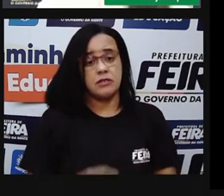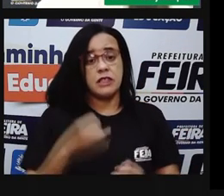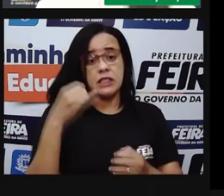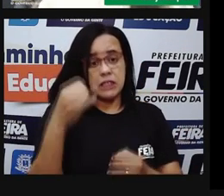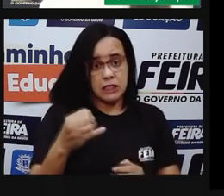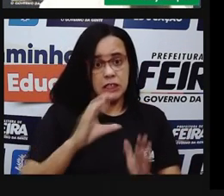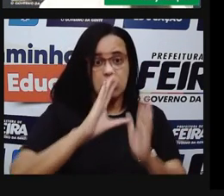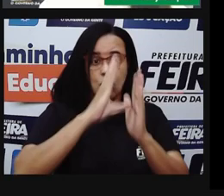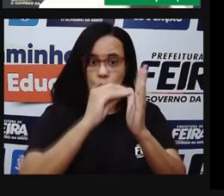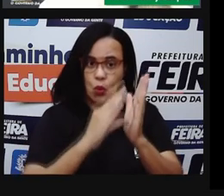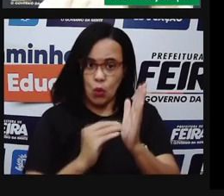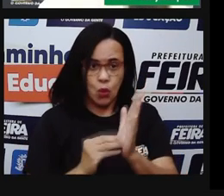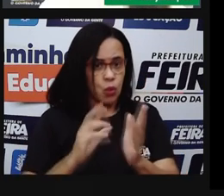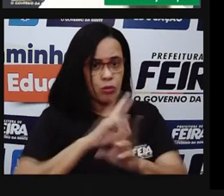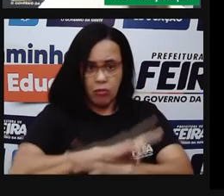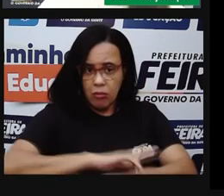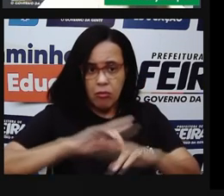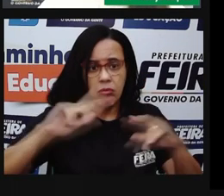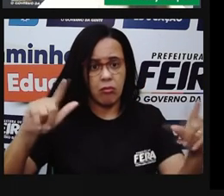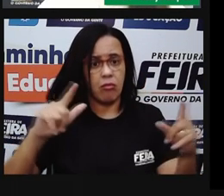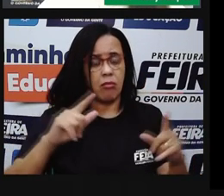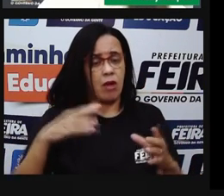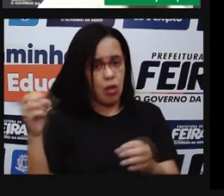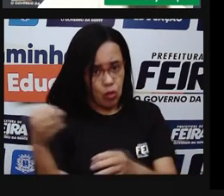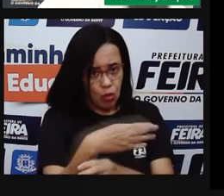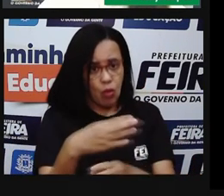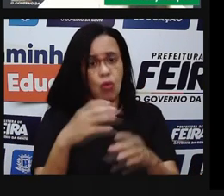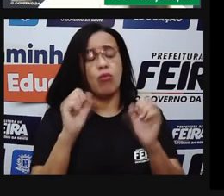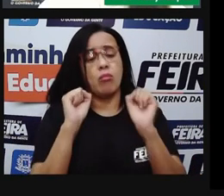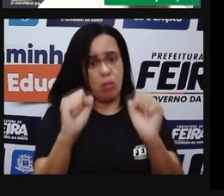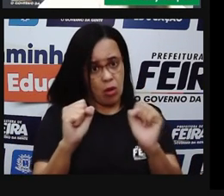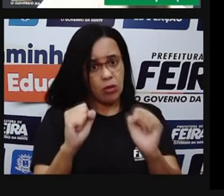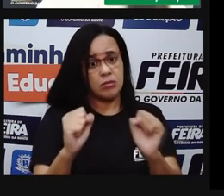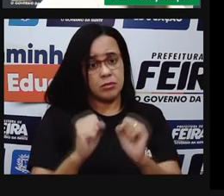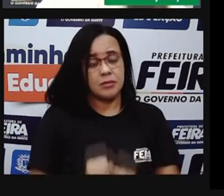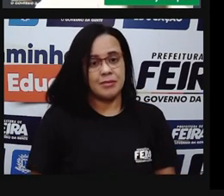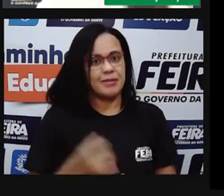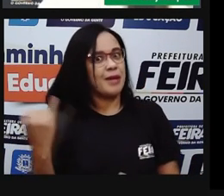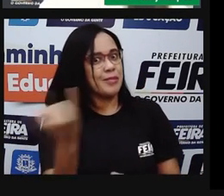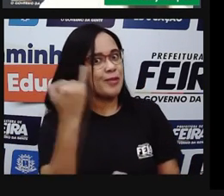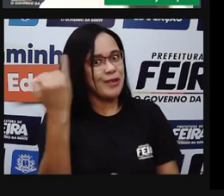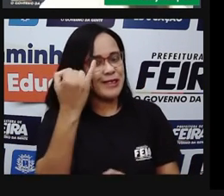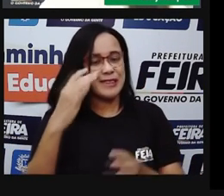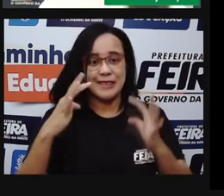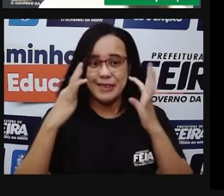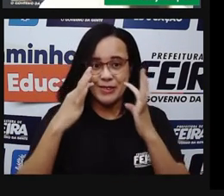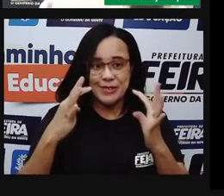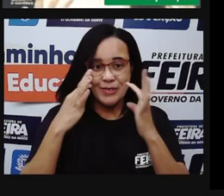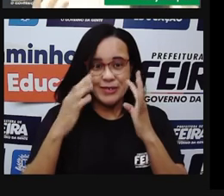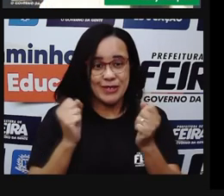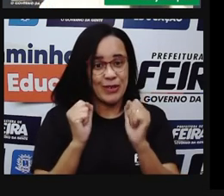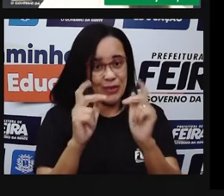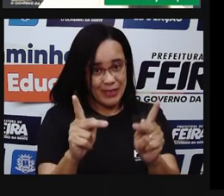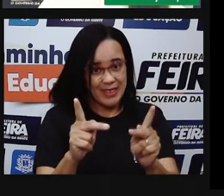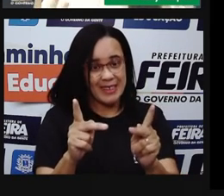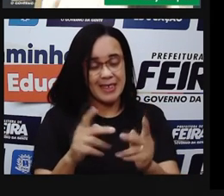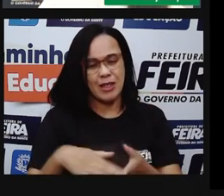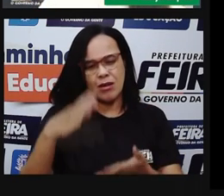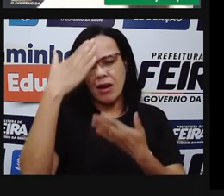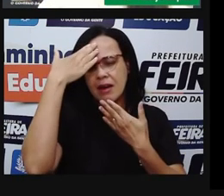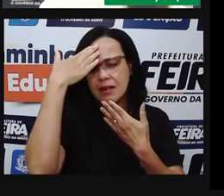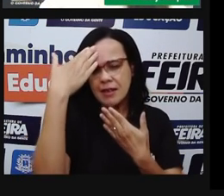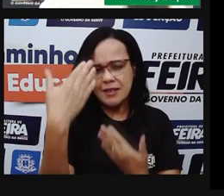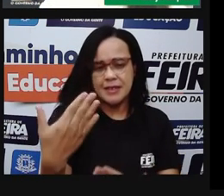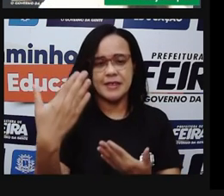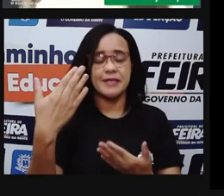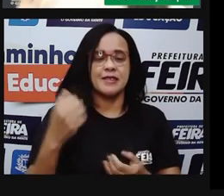aulas. Estão gostando, se não estão gostando, também é importante ouvir vocês, tá bom? Eu agradeço muito por estar nesse